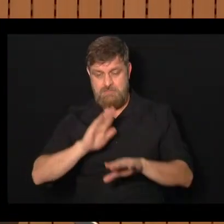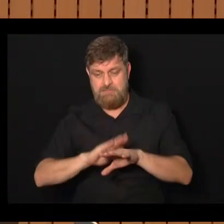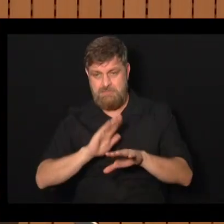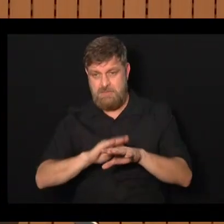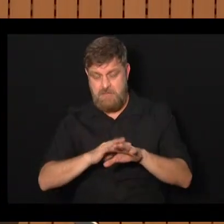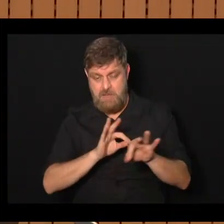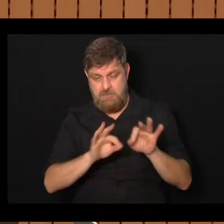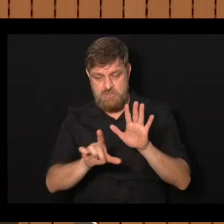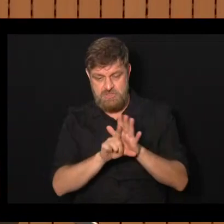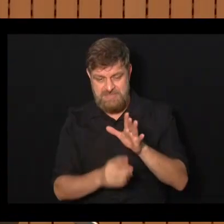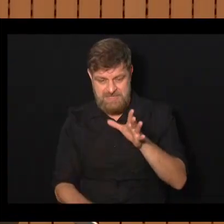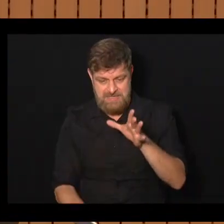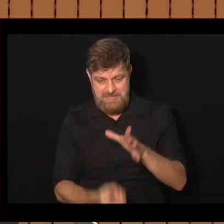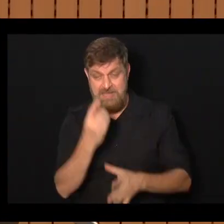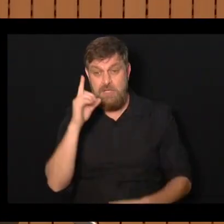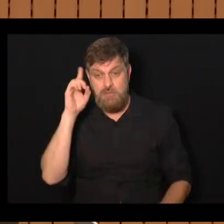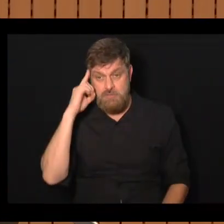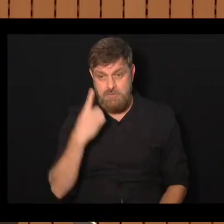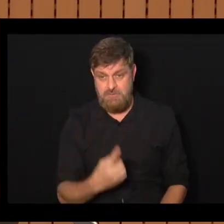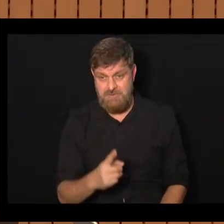e autor da Lei Municipal